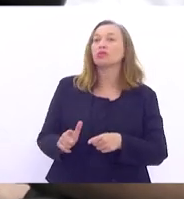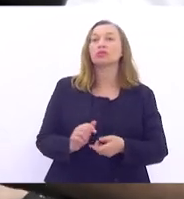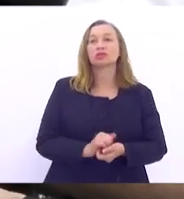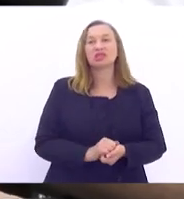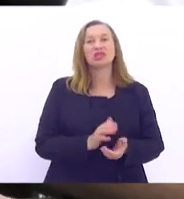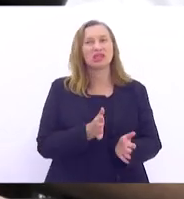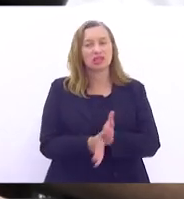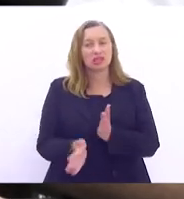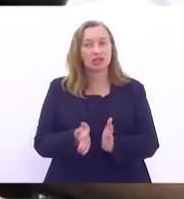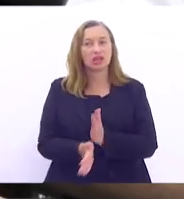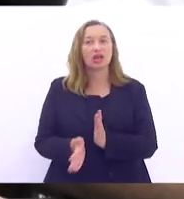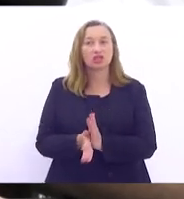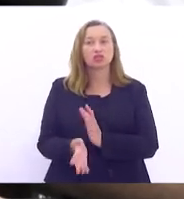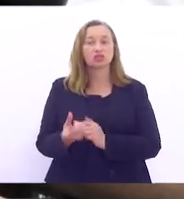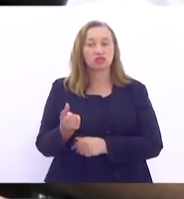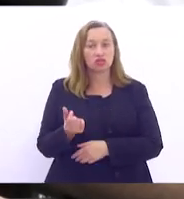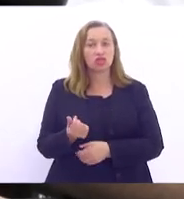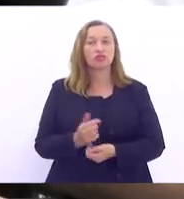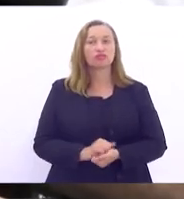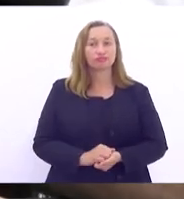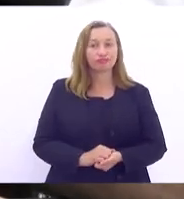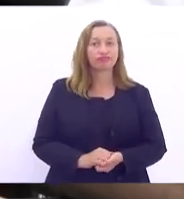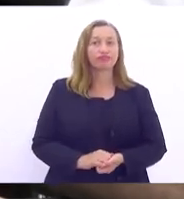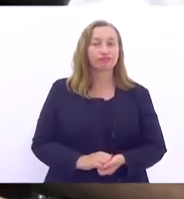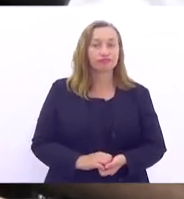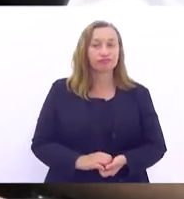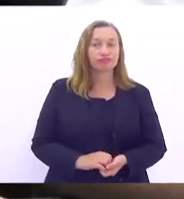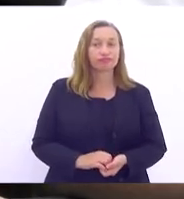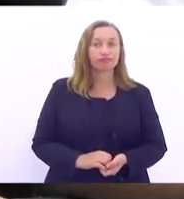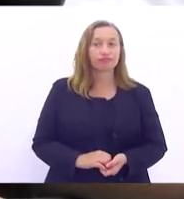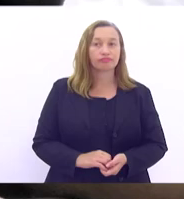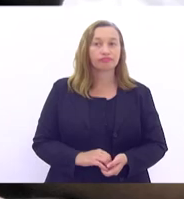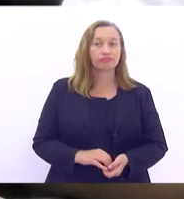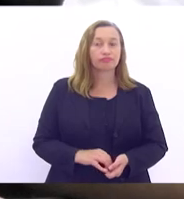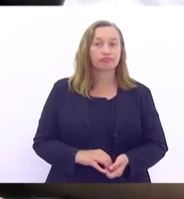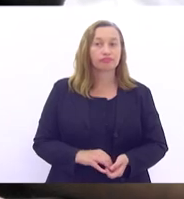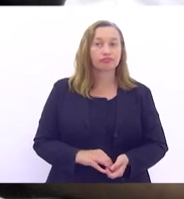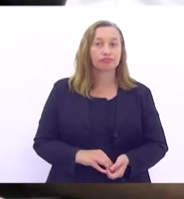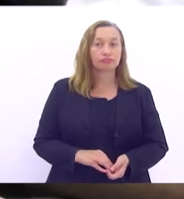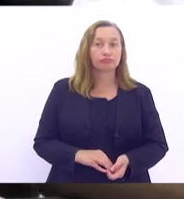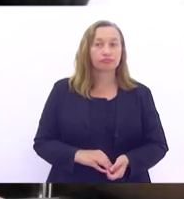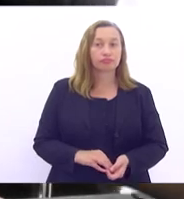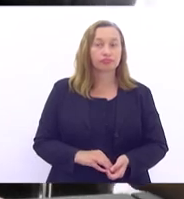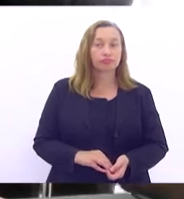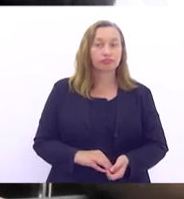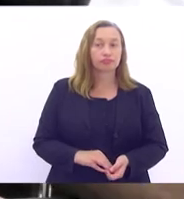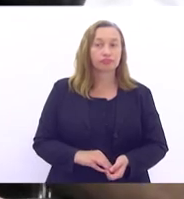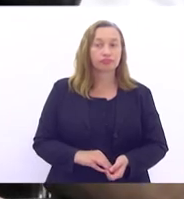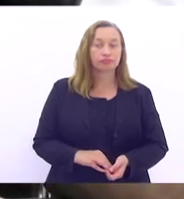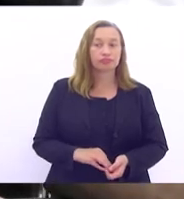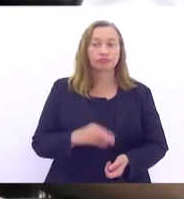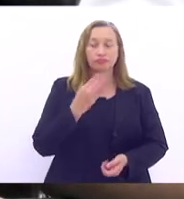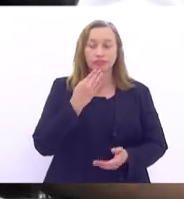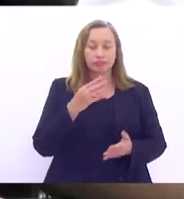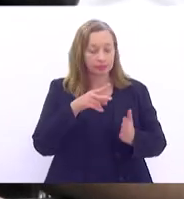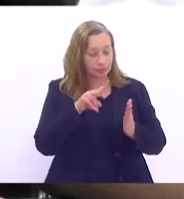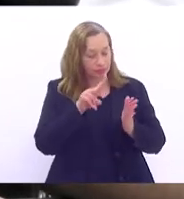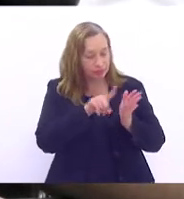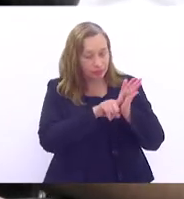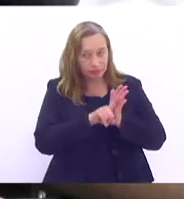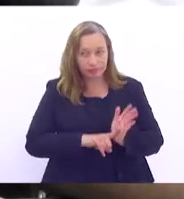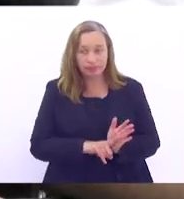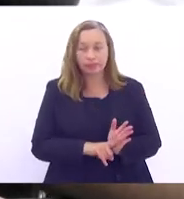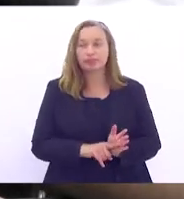muito dinheiro por mês por isso. Sim. Né, Carlinhos? Tá bom, mas então, só para concluir, já que foi pedido vista, dizer o